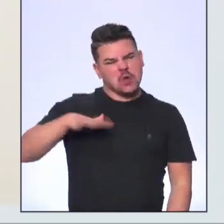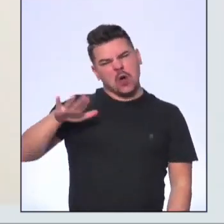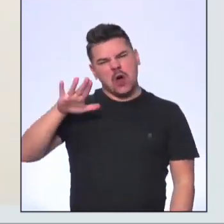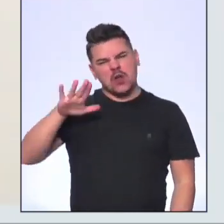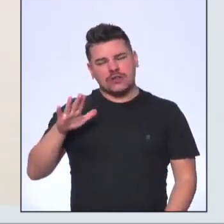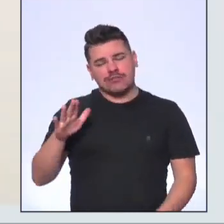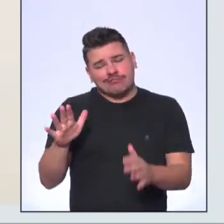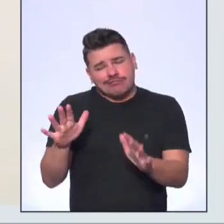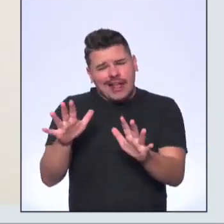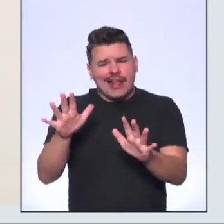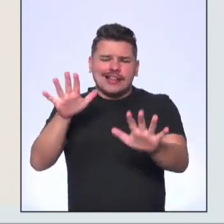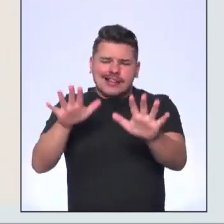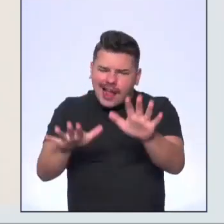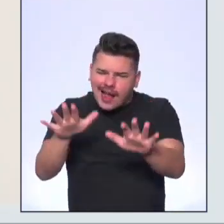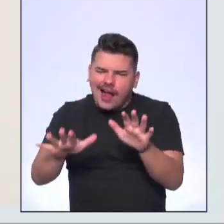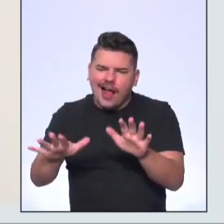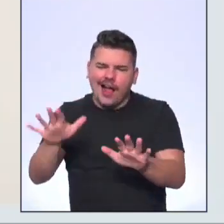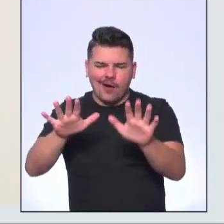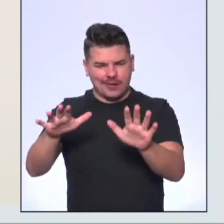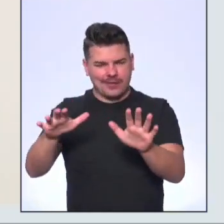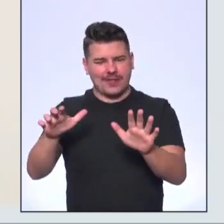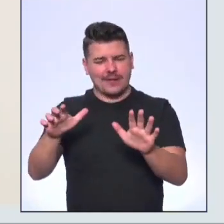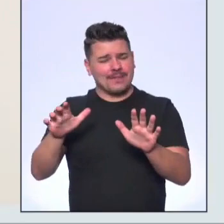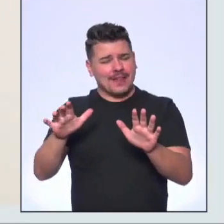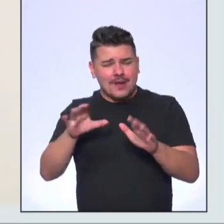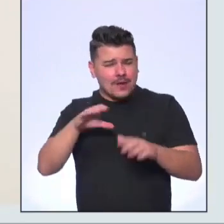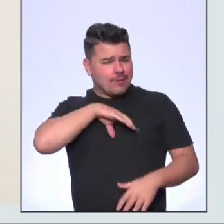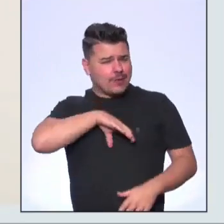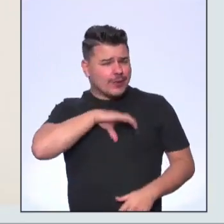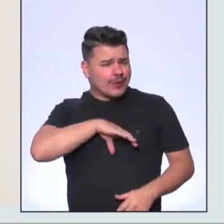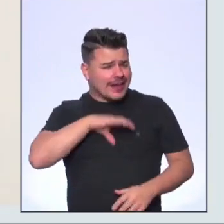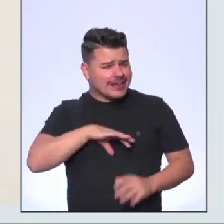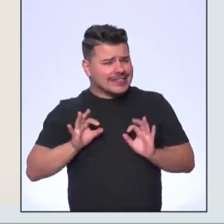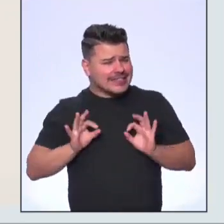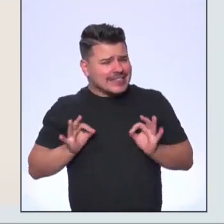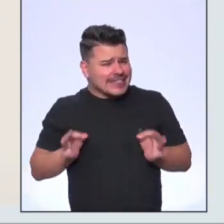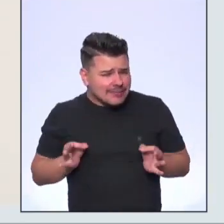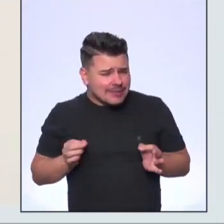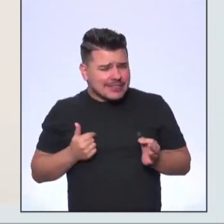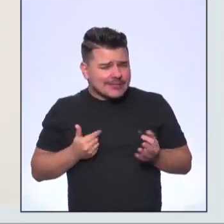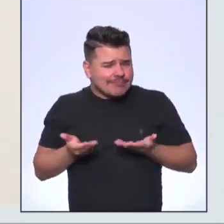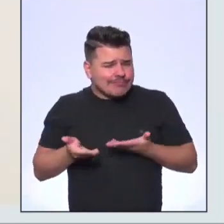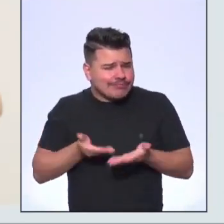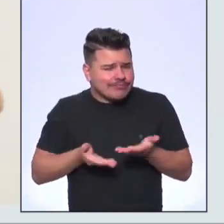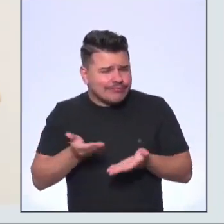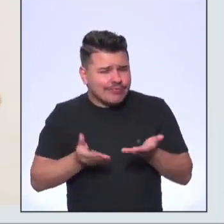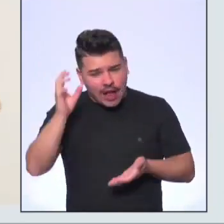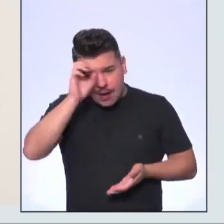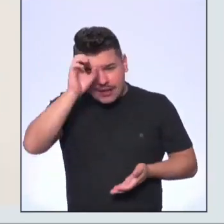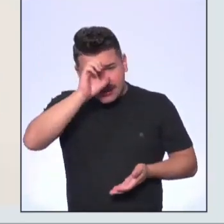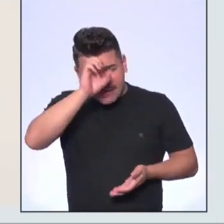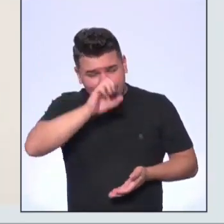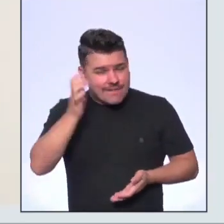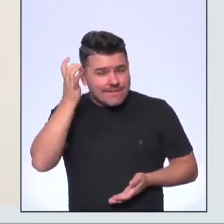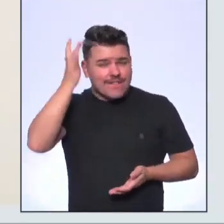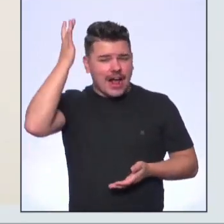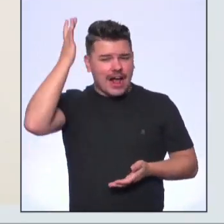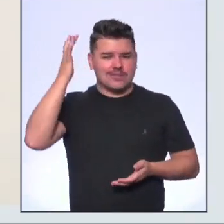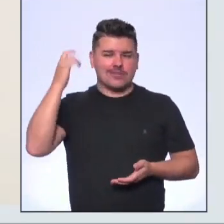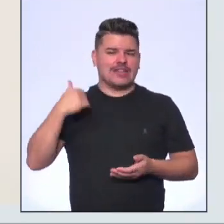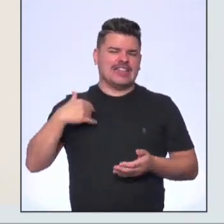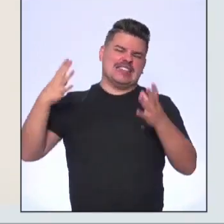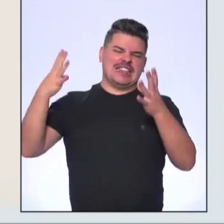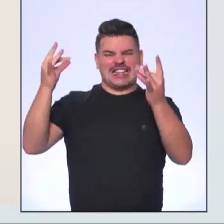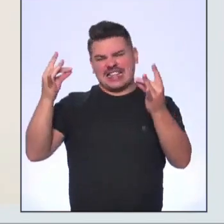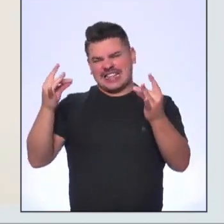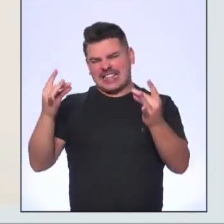existe uma coisa básica no português que a gente pode aprender com certa facilidade, tá? Não precisa entrar naqueles detalhes, né?